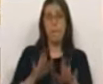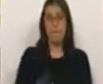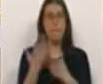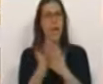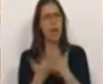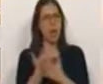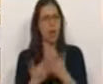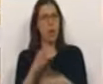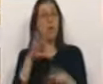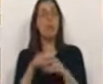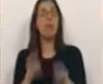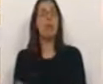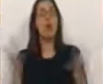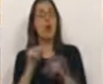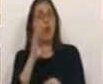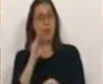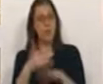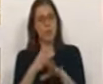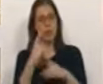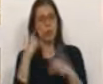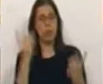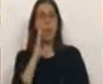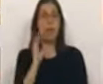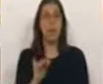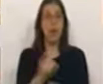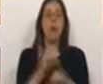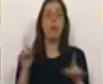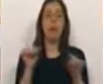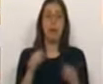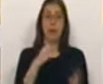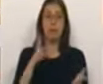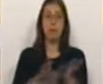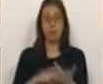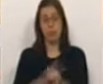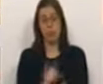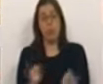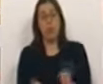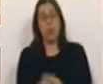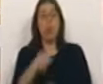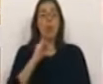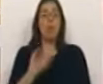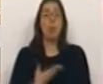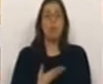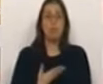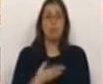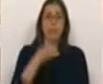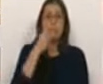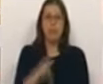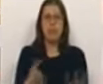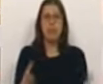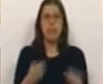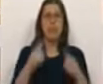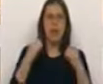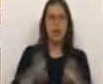este negócio e integrar o novo banco no setor público bancário, porque essa é, de facto, ao contrário do que o PSD diz